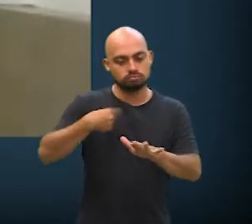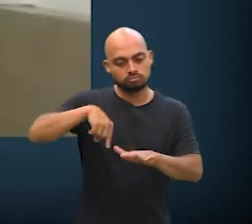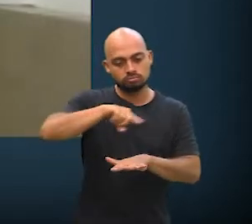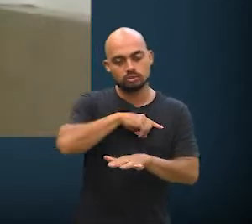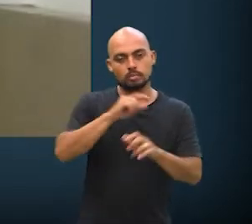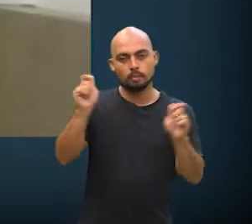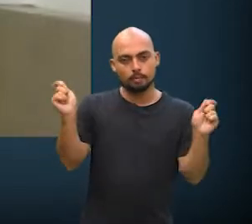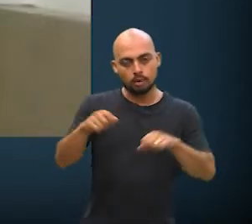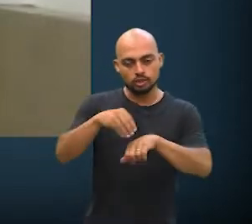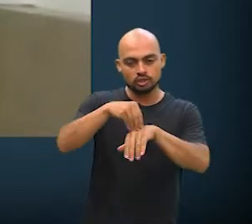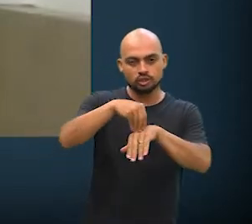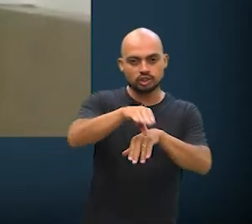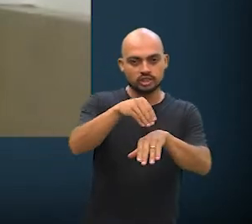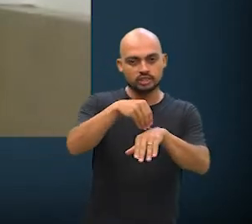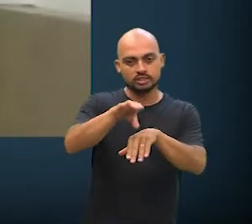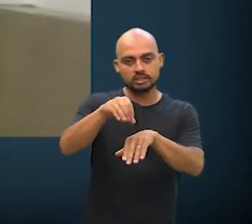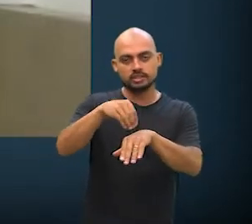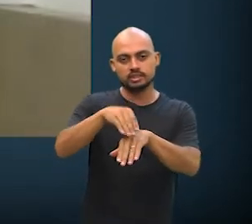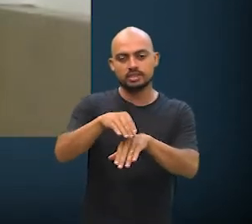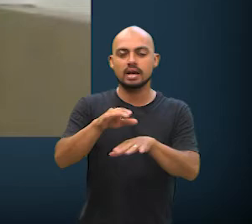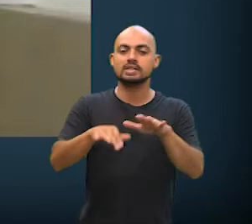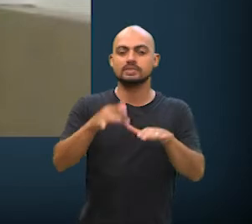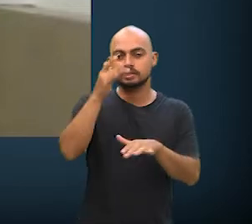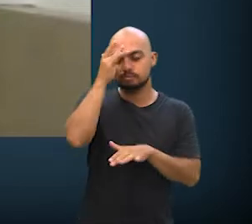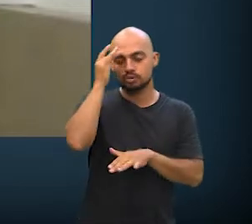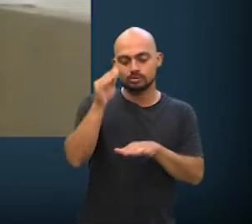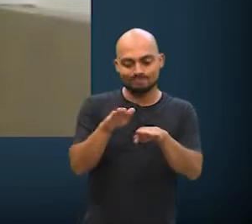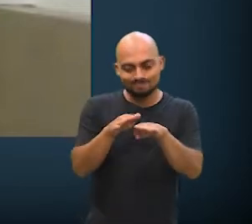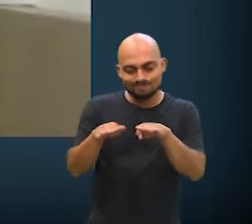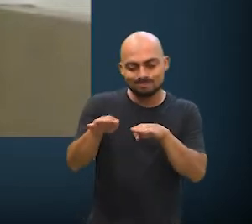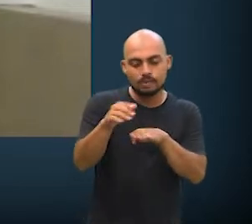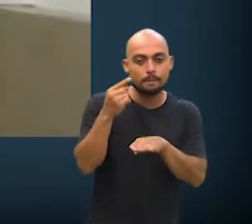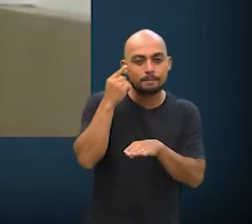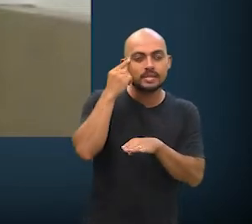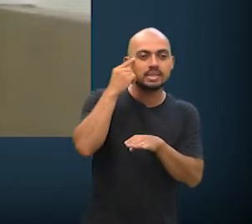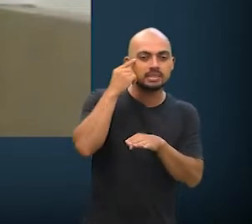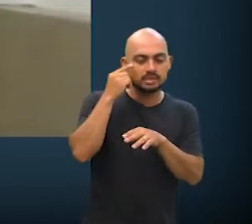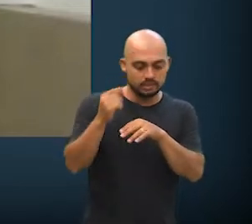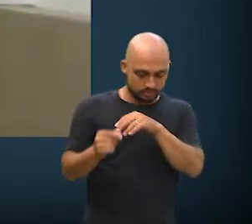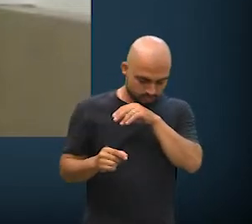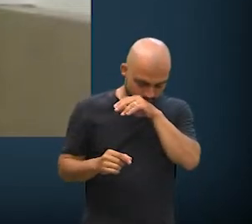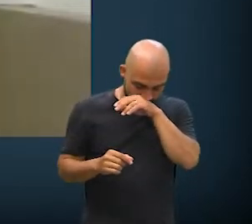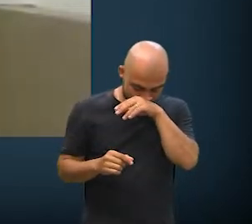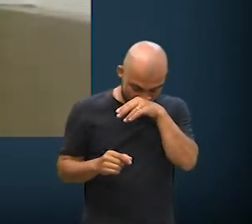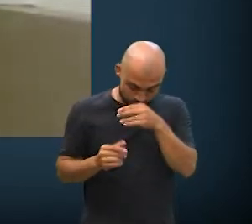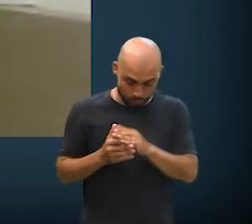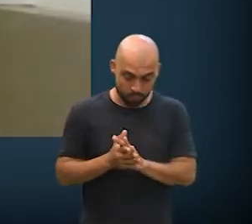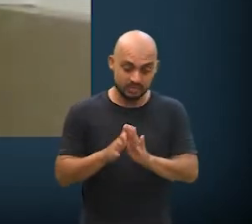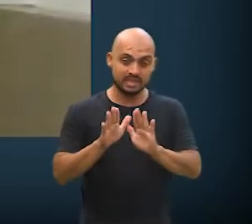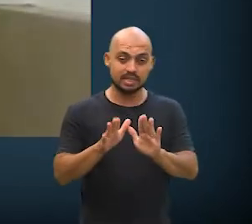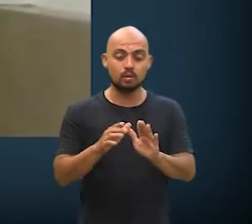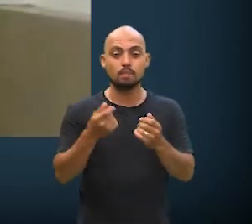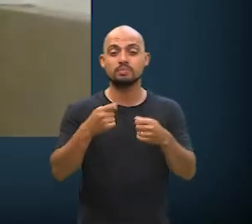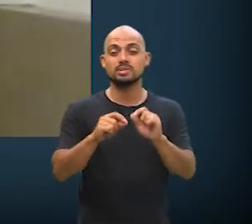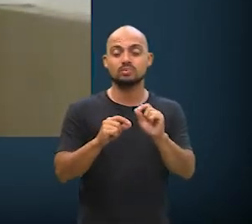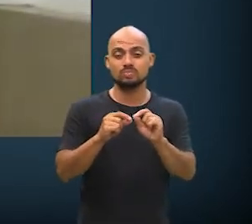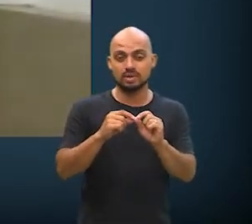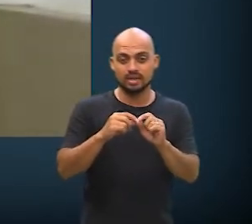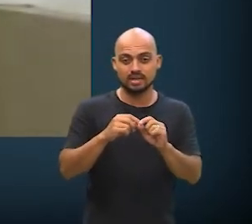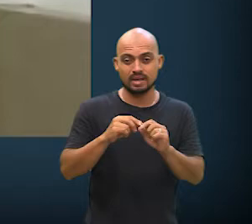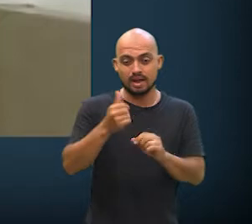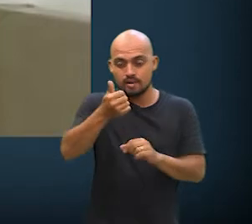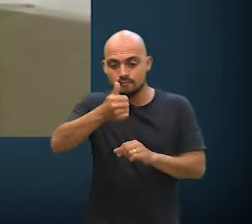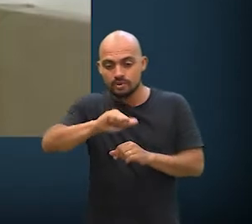algumas dicas para quem está pensando em dar esse passo. Eu gosto muito de começar qualquer projeto por autoconhecimento,